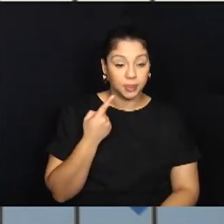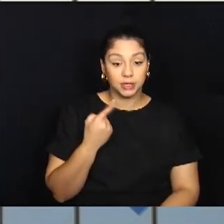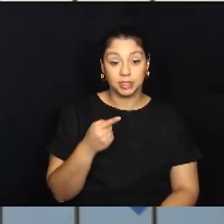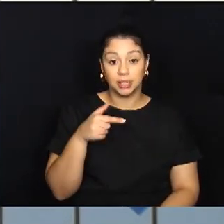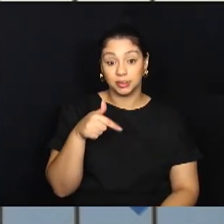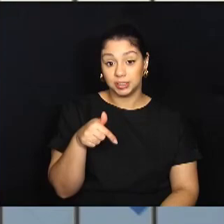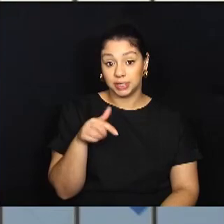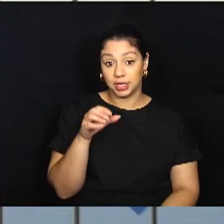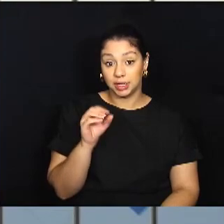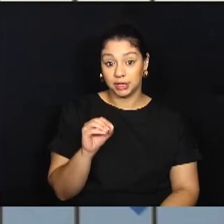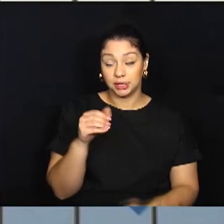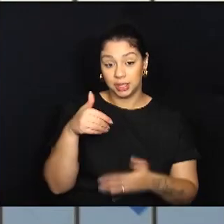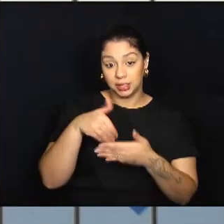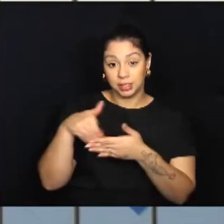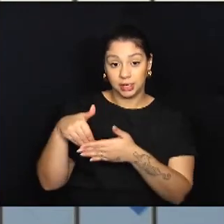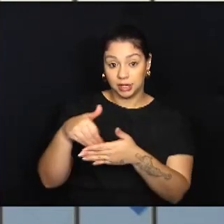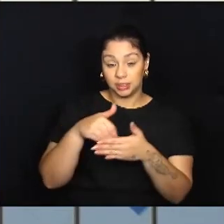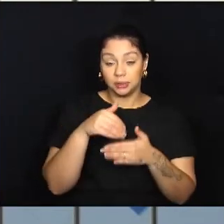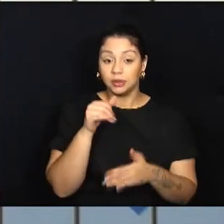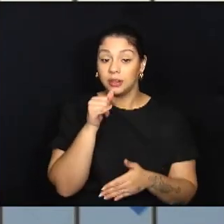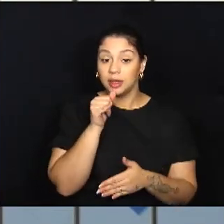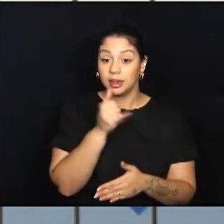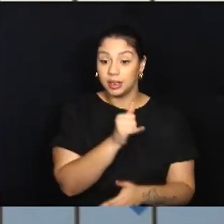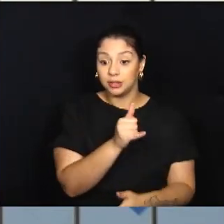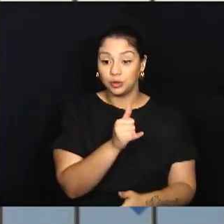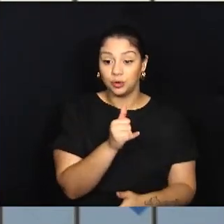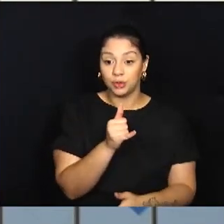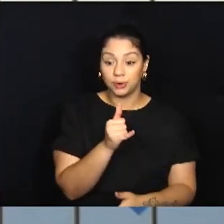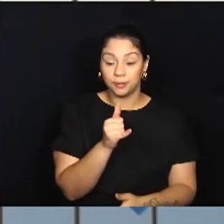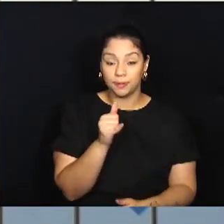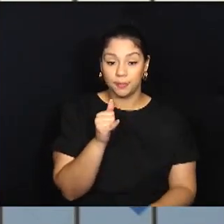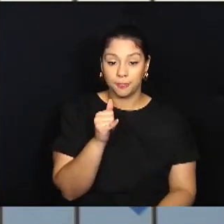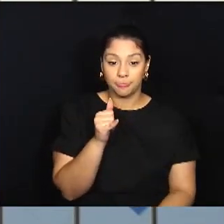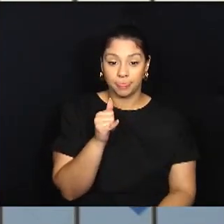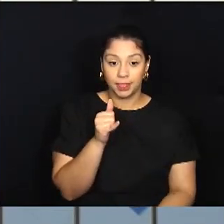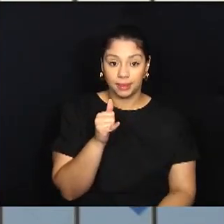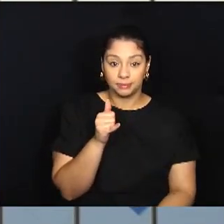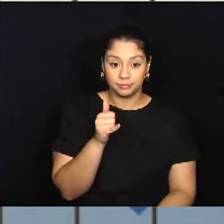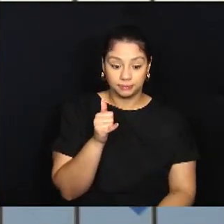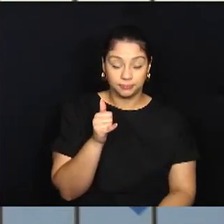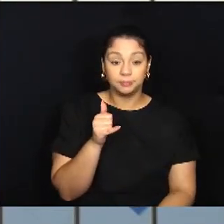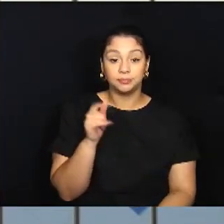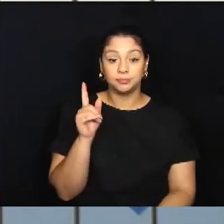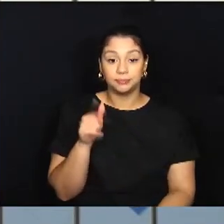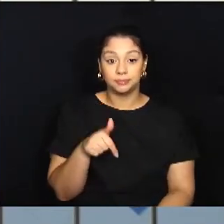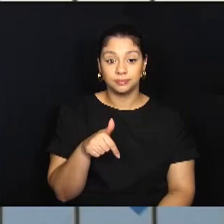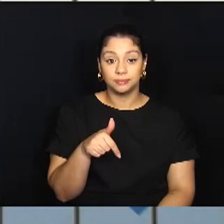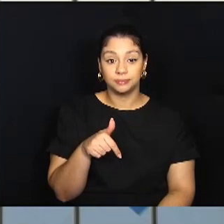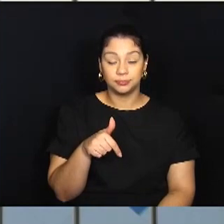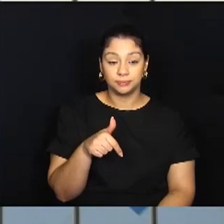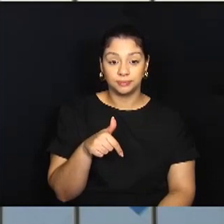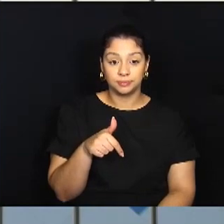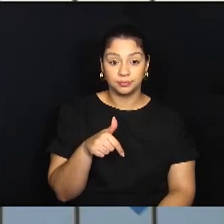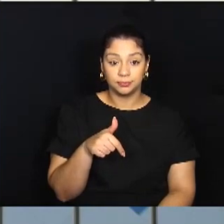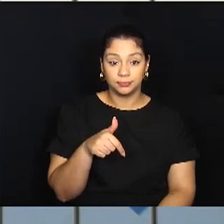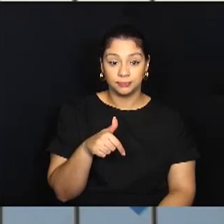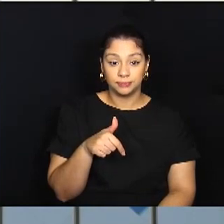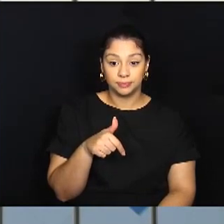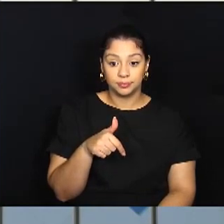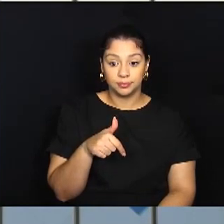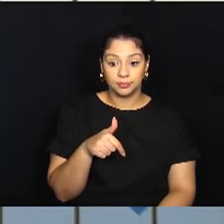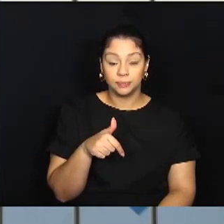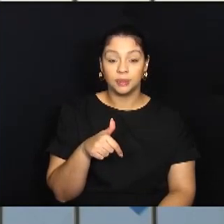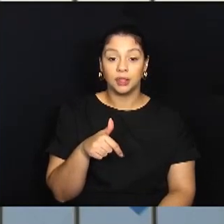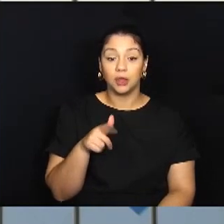urnas eletrônicas, por meio do Tribunal Regional Eleitoral, serão utilizadas nas eleições do dia 1º